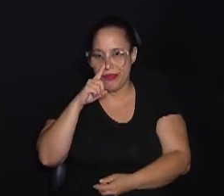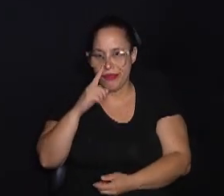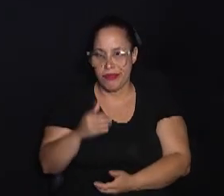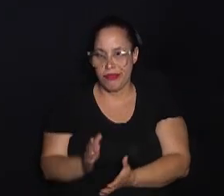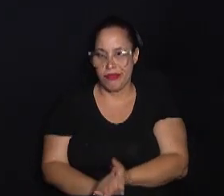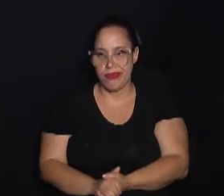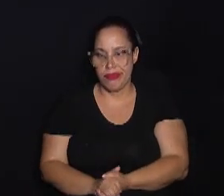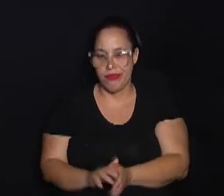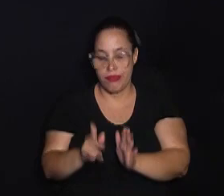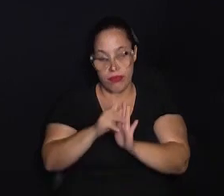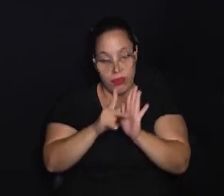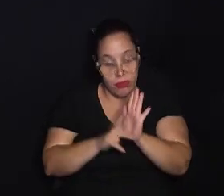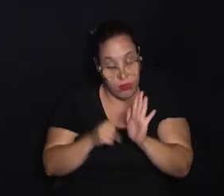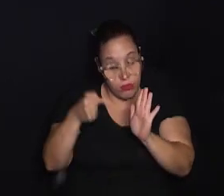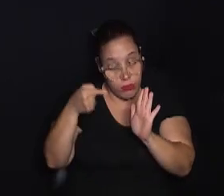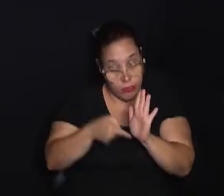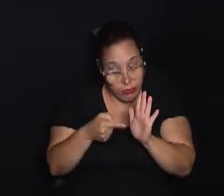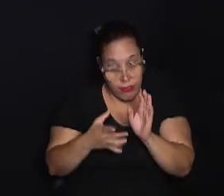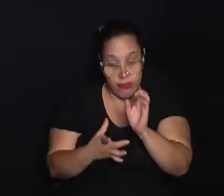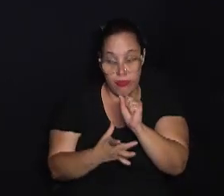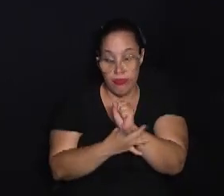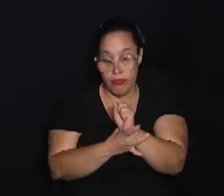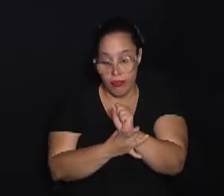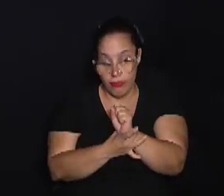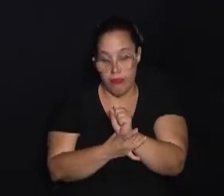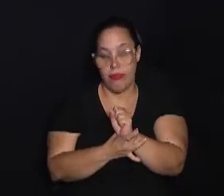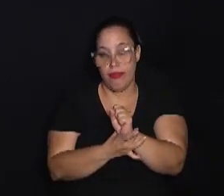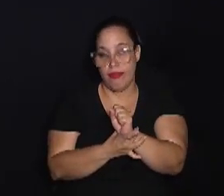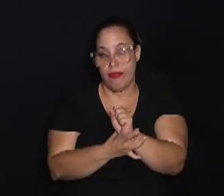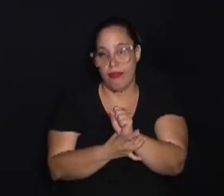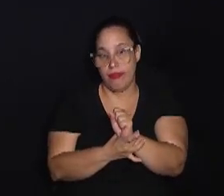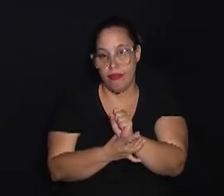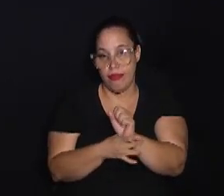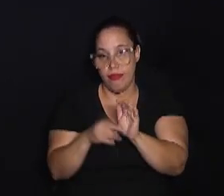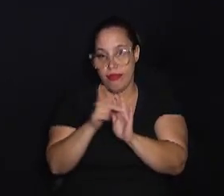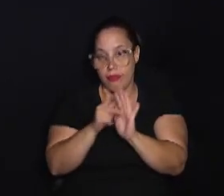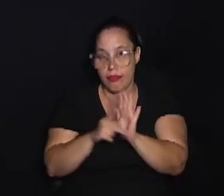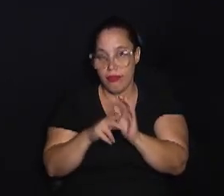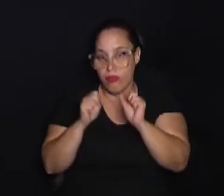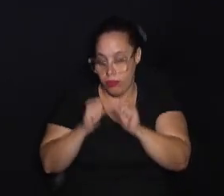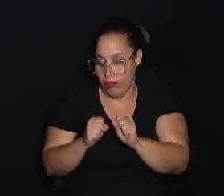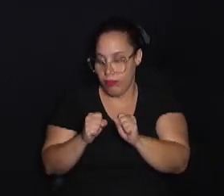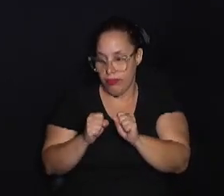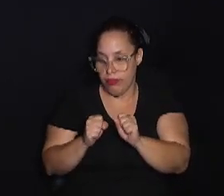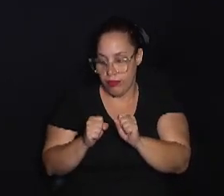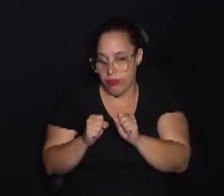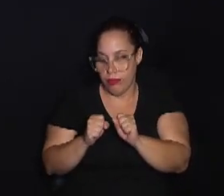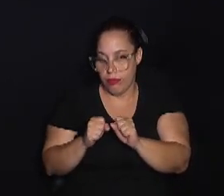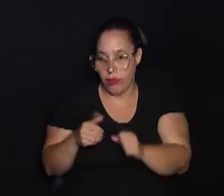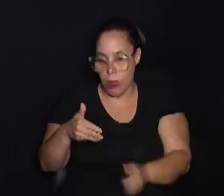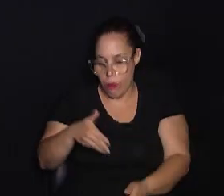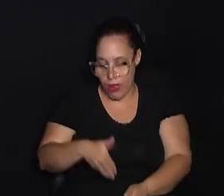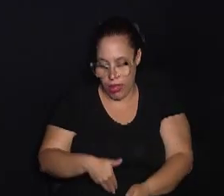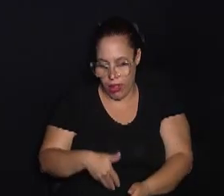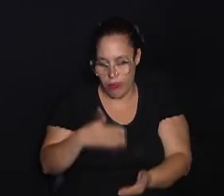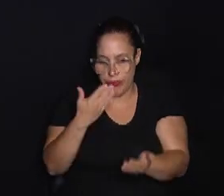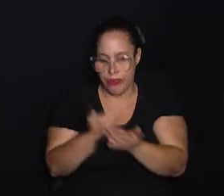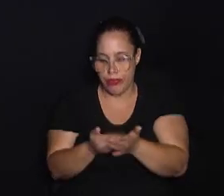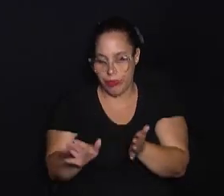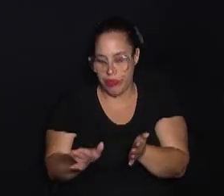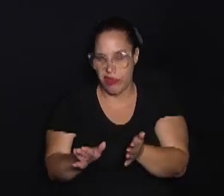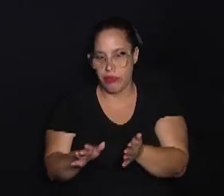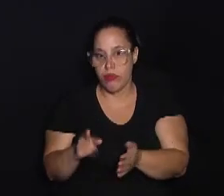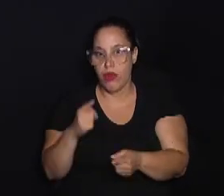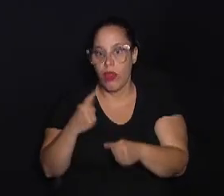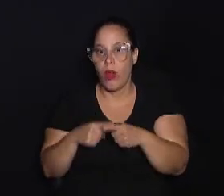esse projeto, ele garante isso, ele garante tanto, um projeto como esse, né, pode garantir tanto matar a fome das pessoas, porque você